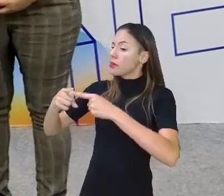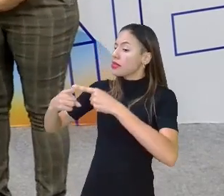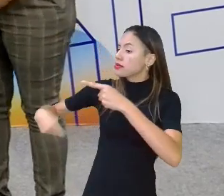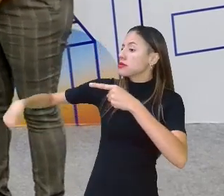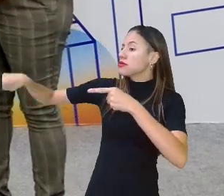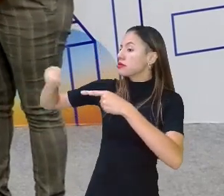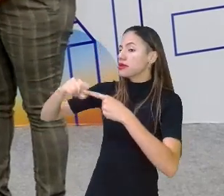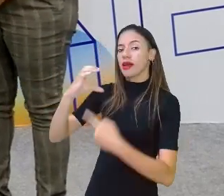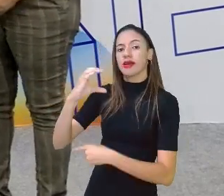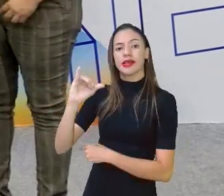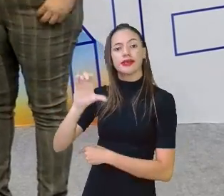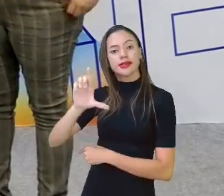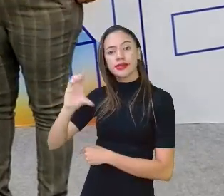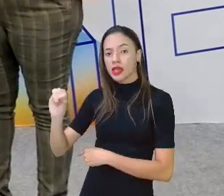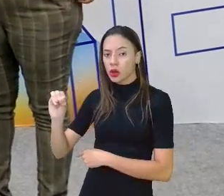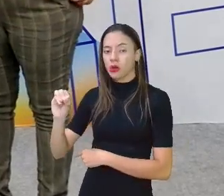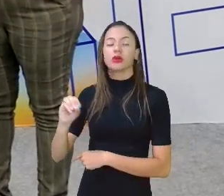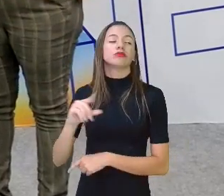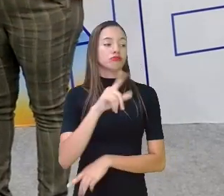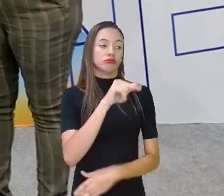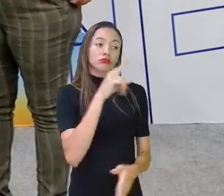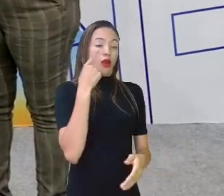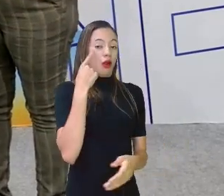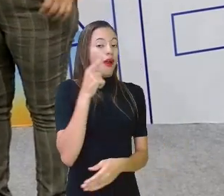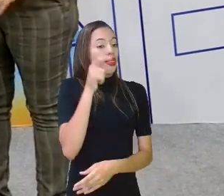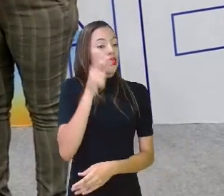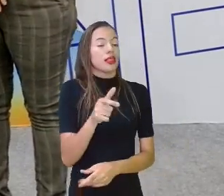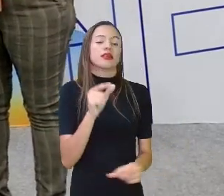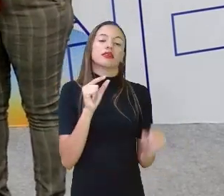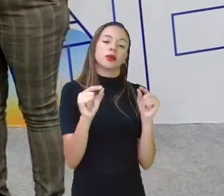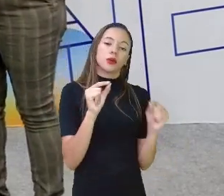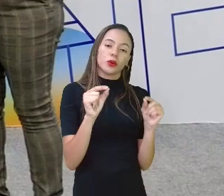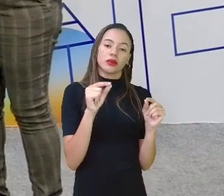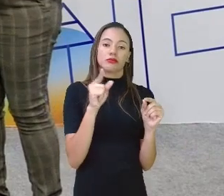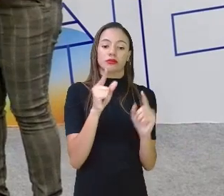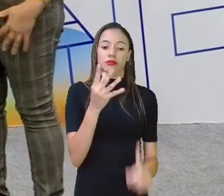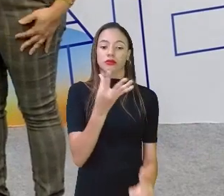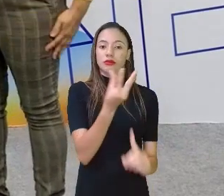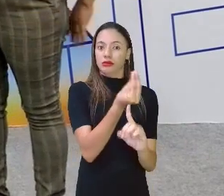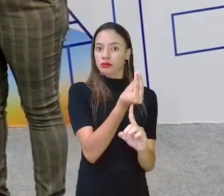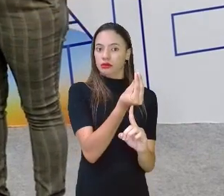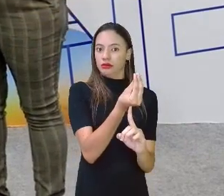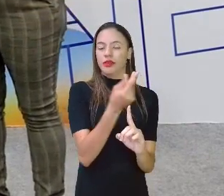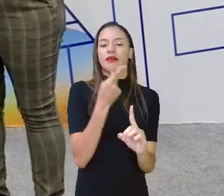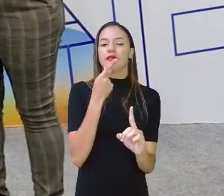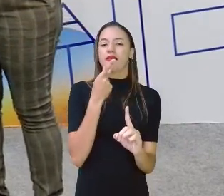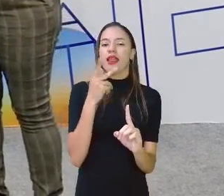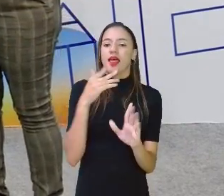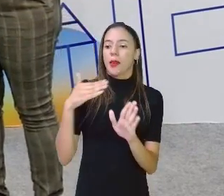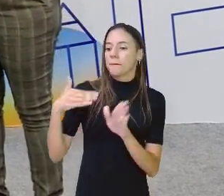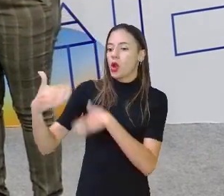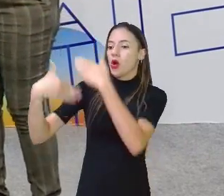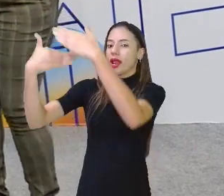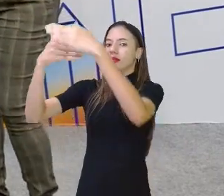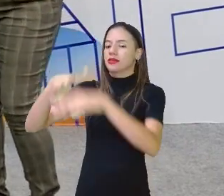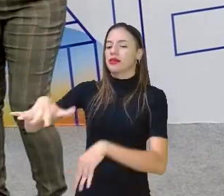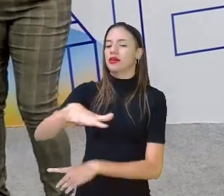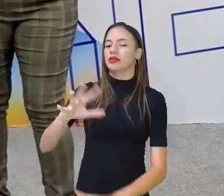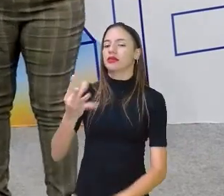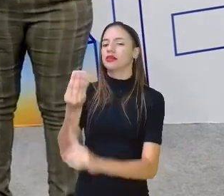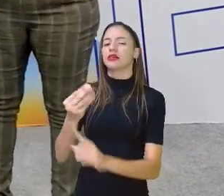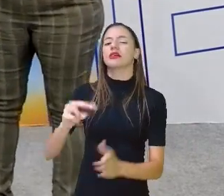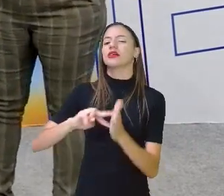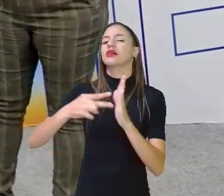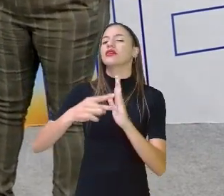ela documenta isso, gente. E é isso que é interessante de dizer, a arte, quando a gente fala de progresso na arte, o que é que a gente quer